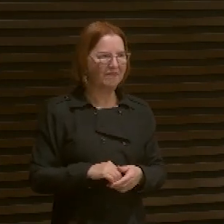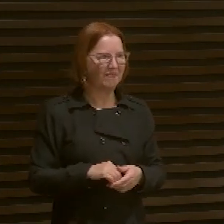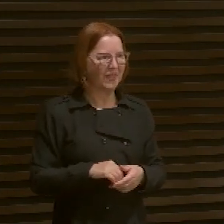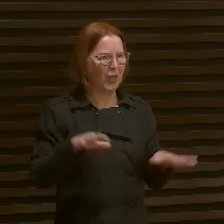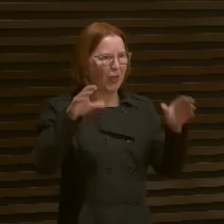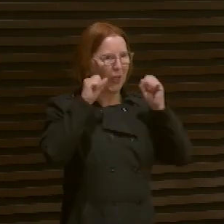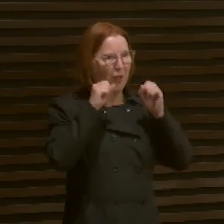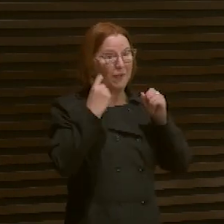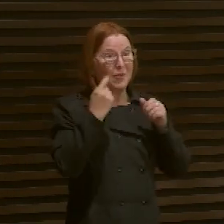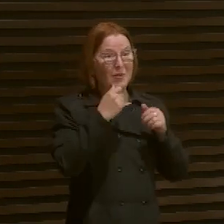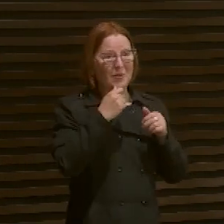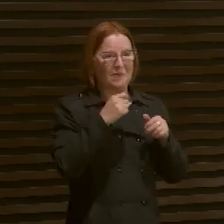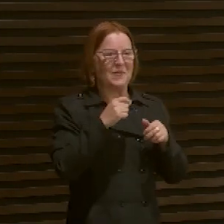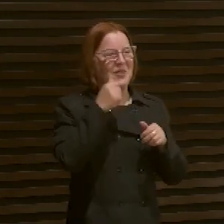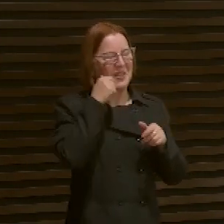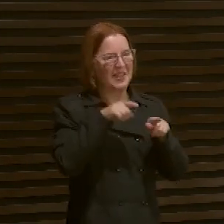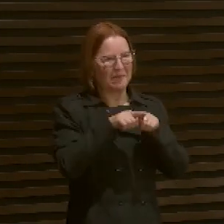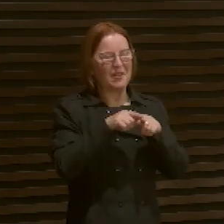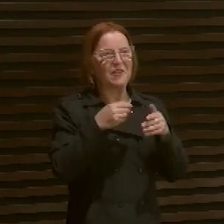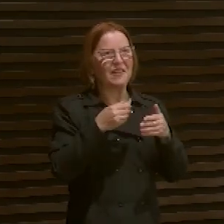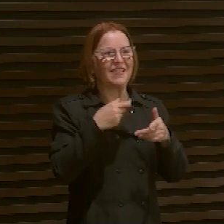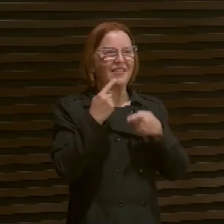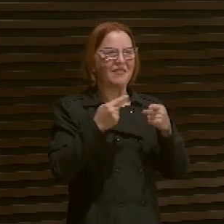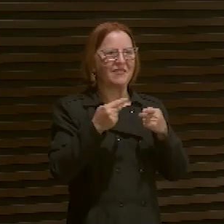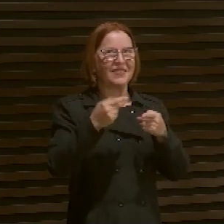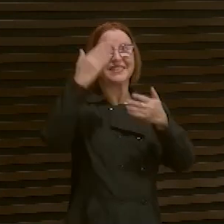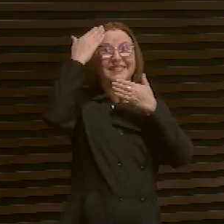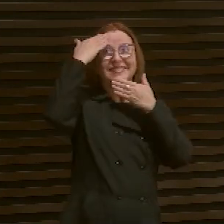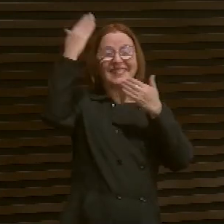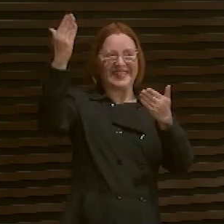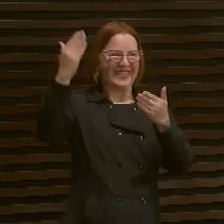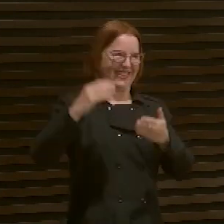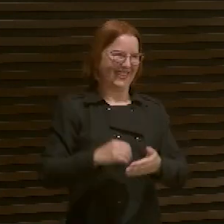Deus. Graças a Deus a nossa alegria não está nas circunstâncias porque elas oscilam.